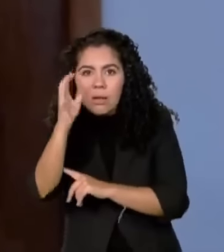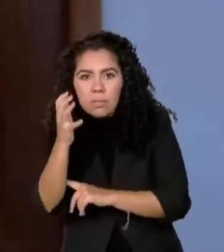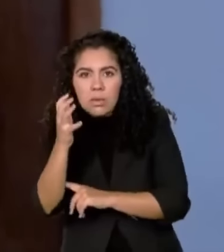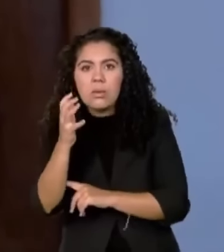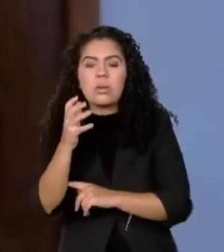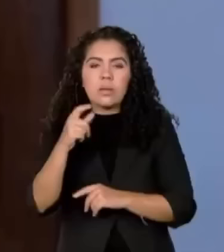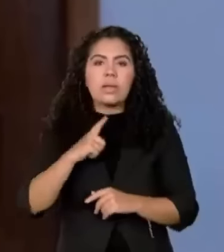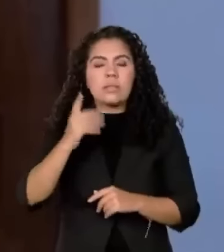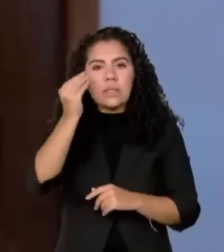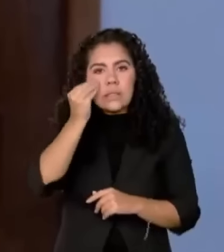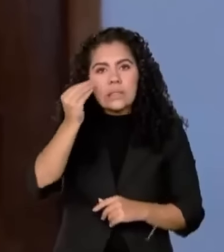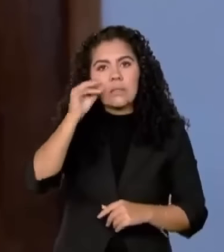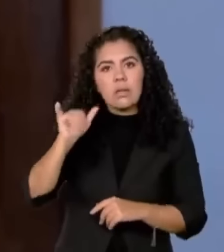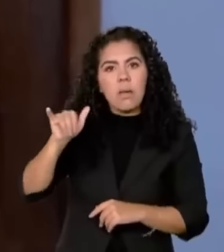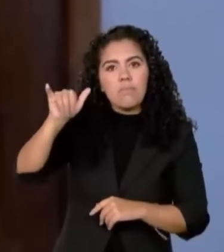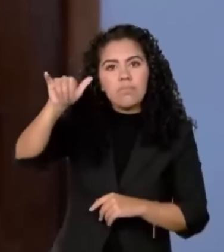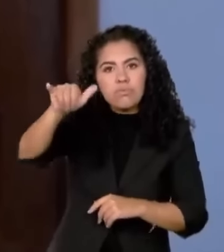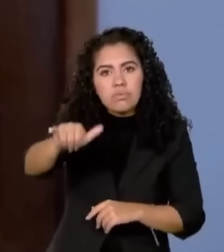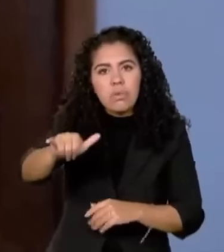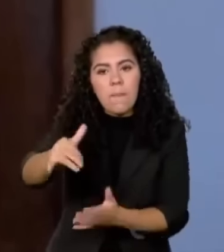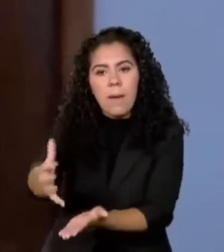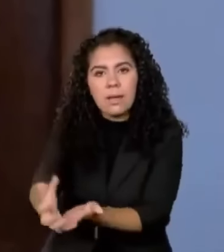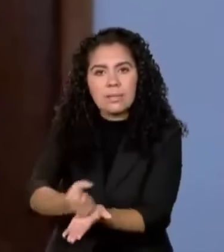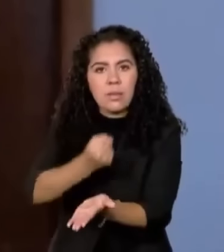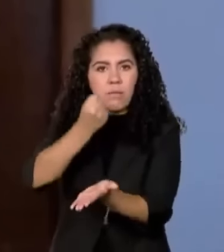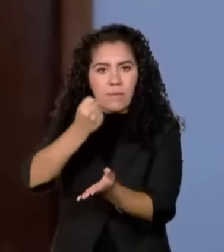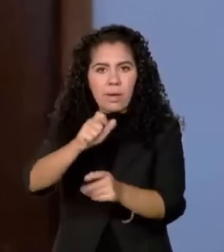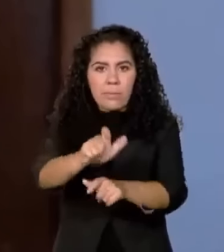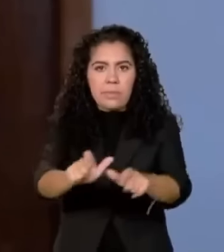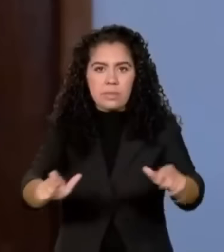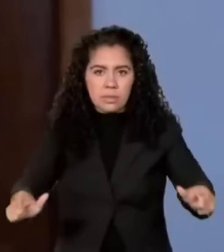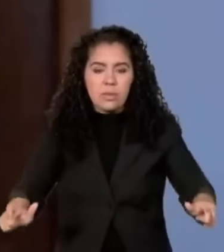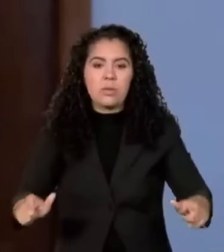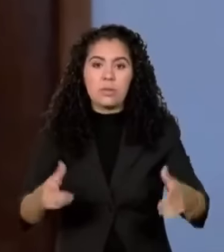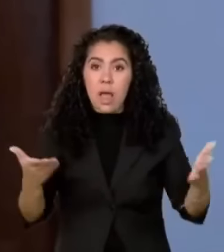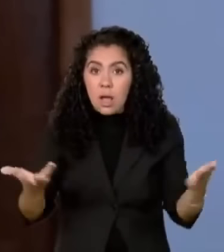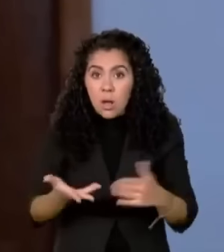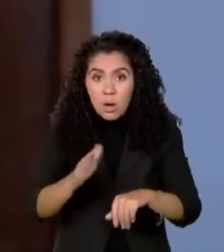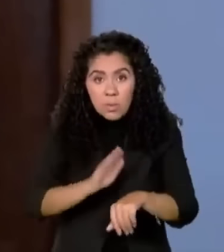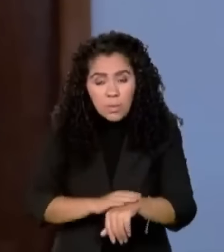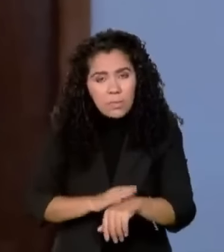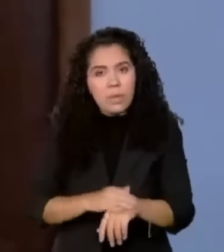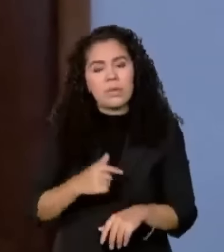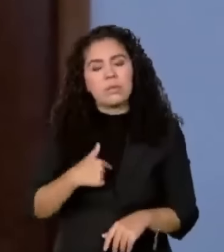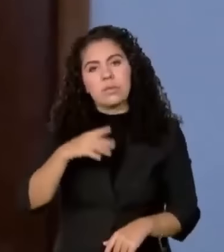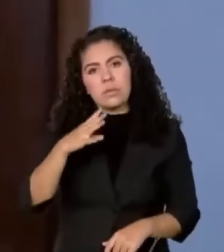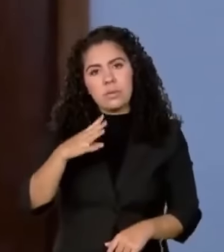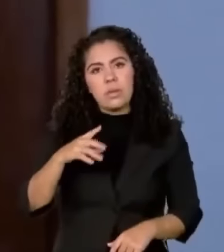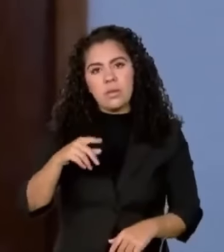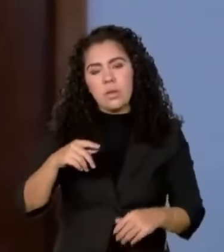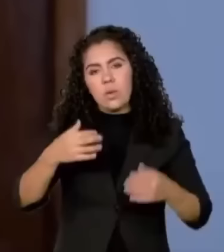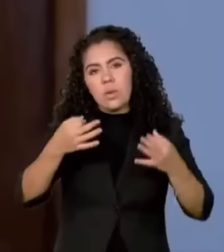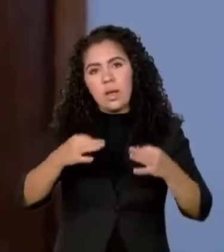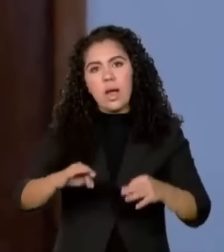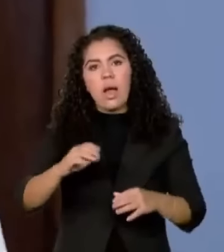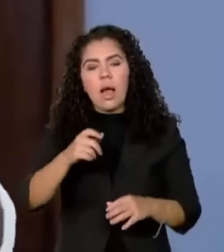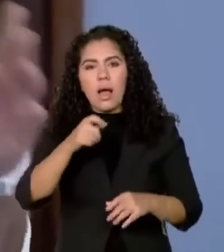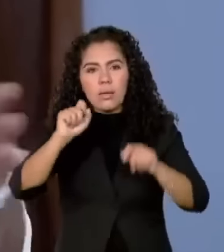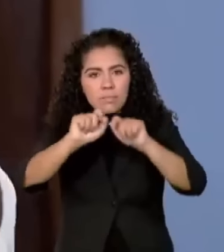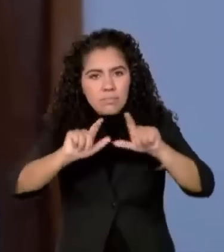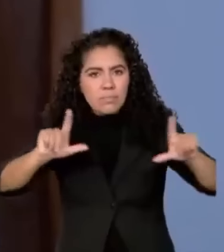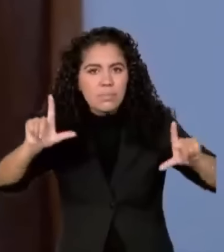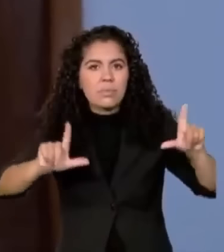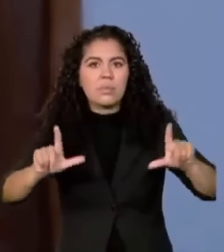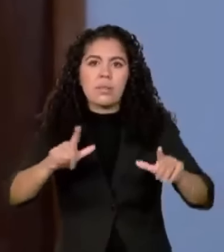às diversas localidades para poder socorrer as pessoas. Então, insisto, né, nesse momento, eu sei que a imprensa provavelmente depois vai perguntar